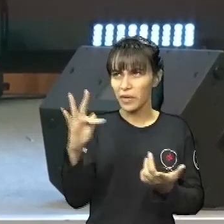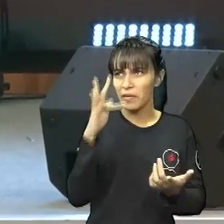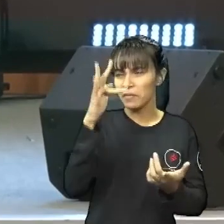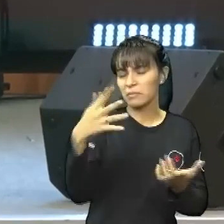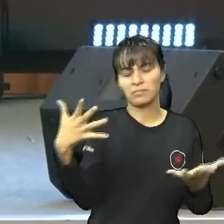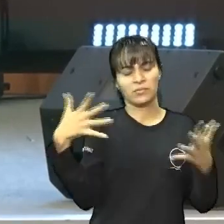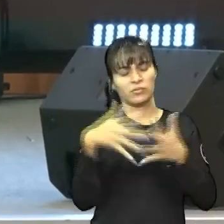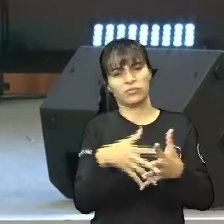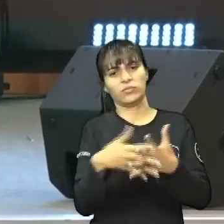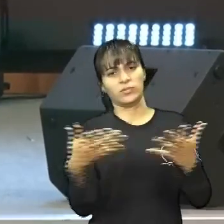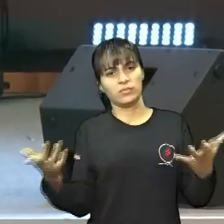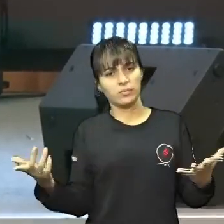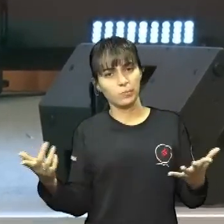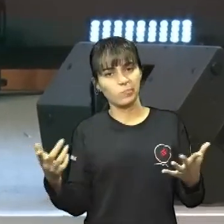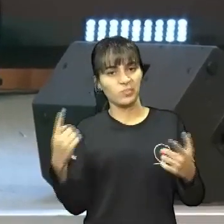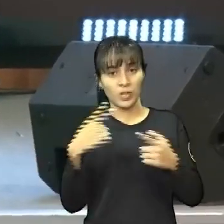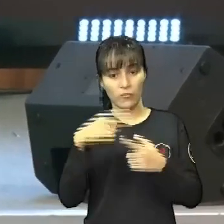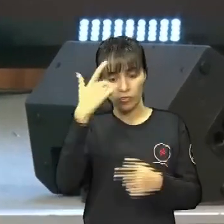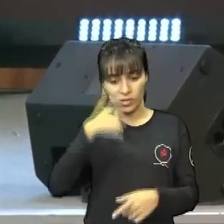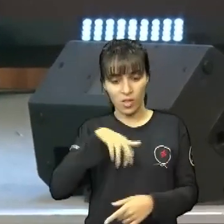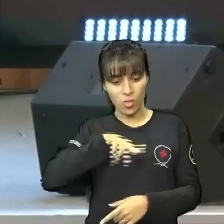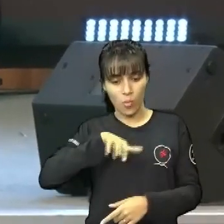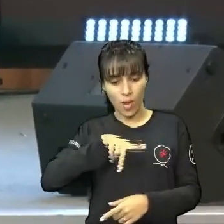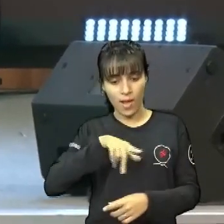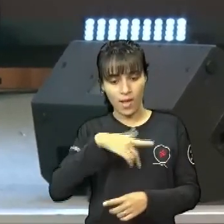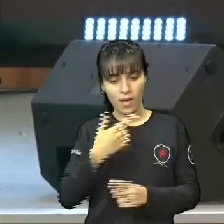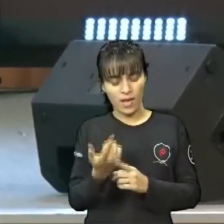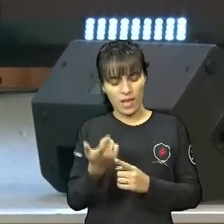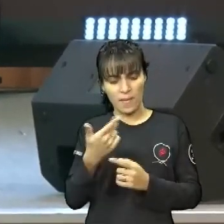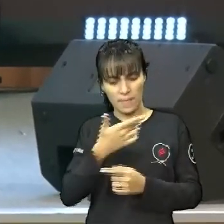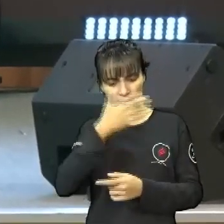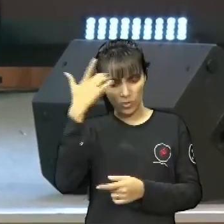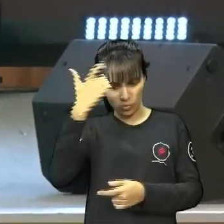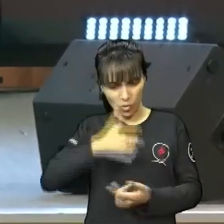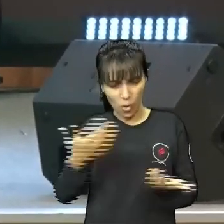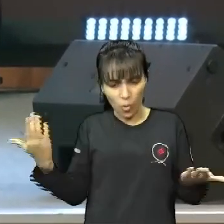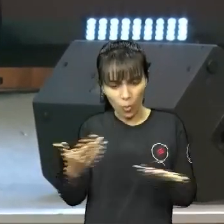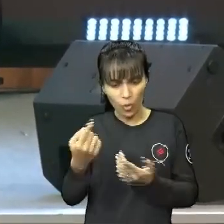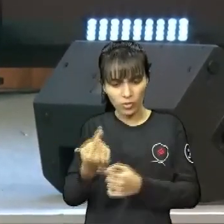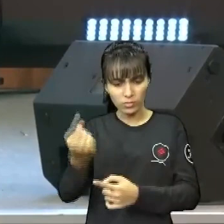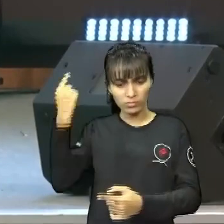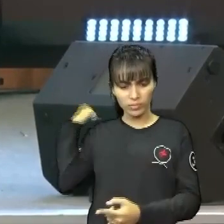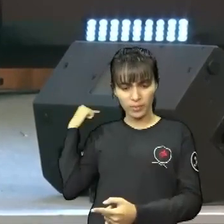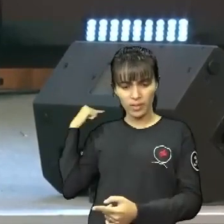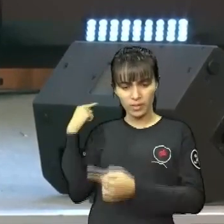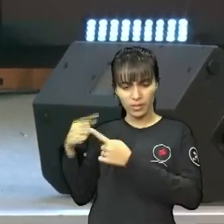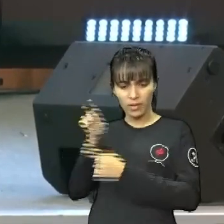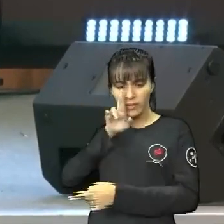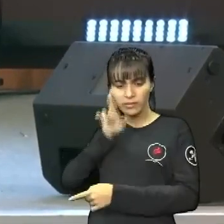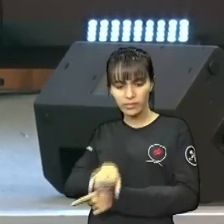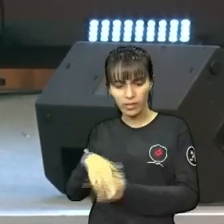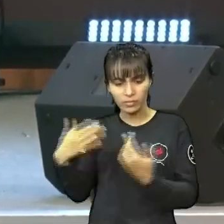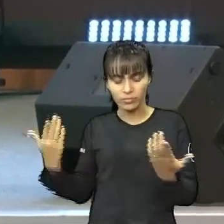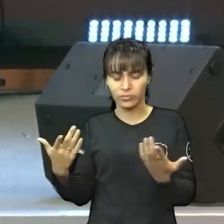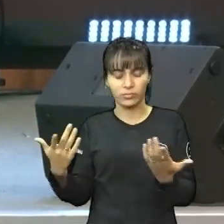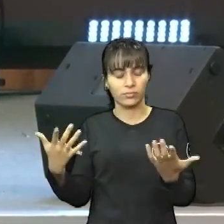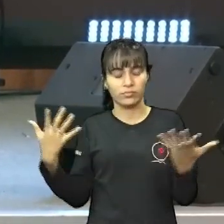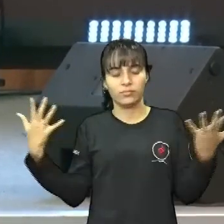porque você não é o que você é você é alguma coisa que você já foi Ei